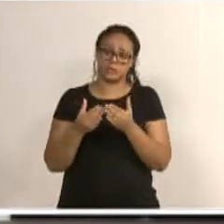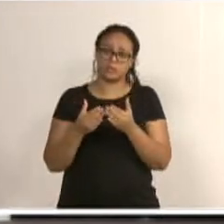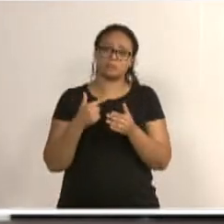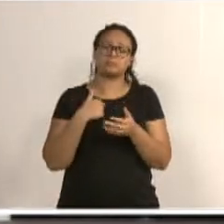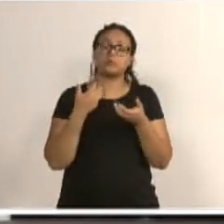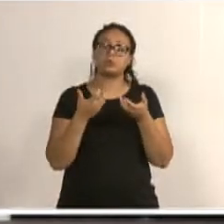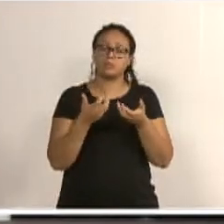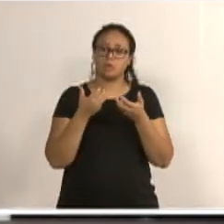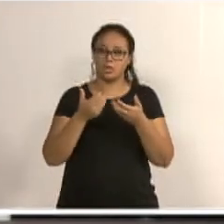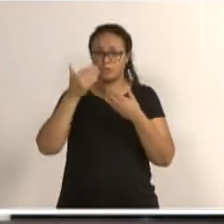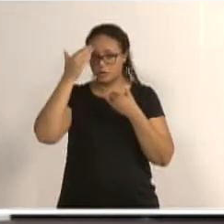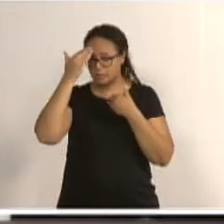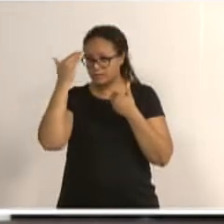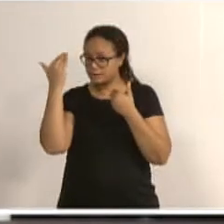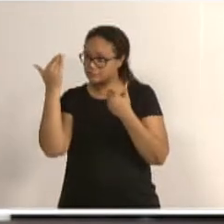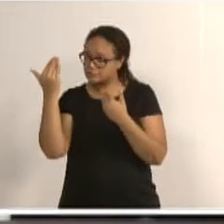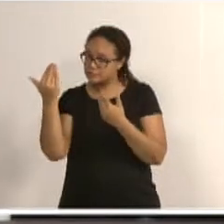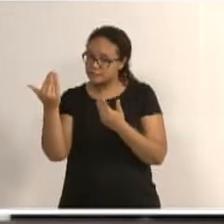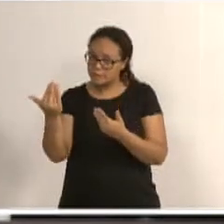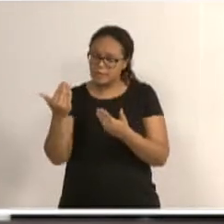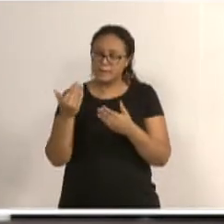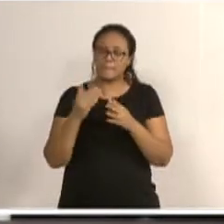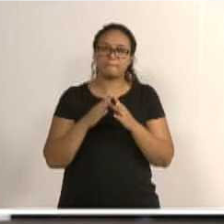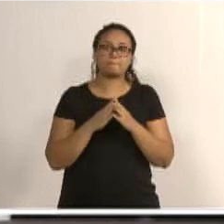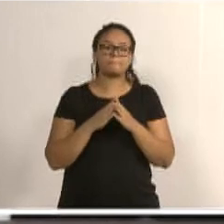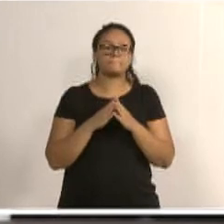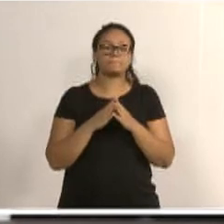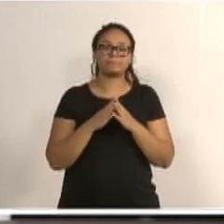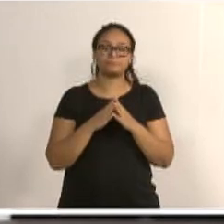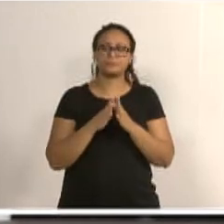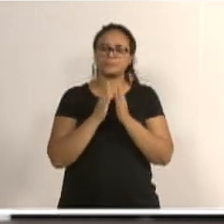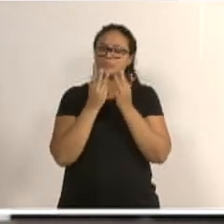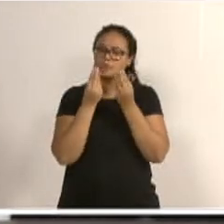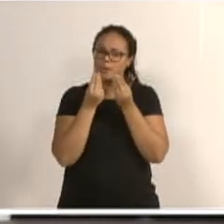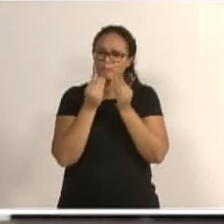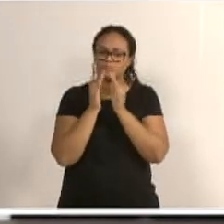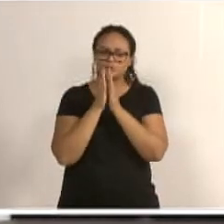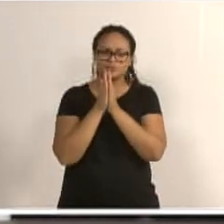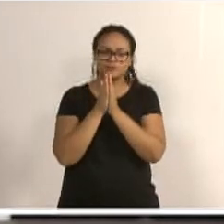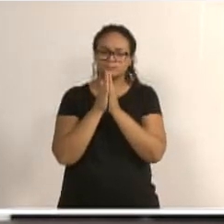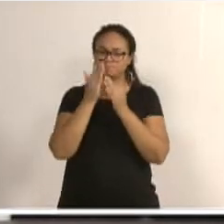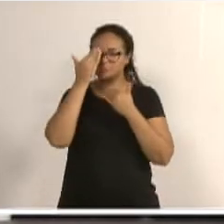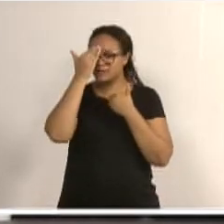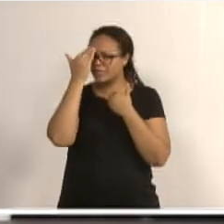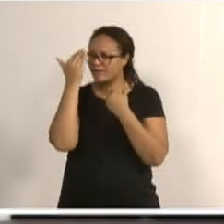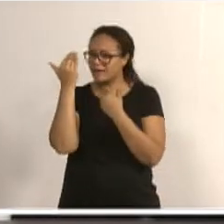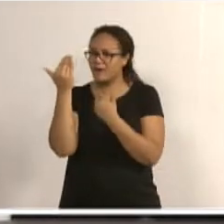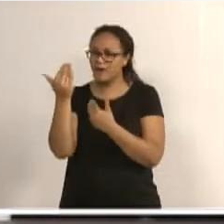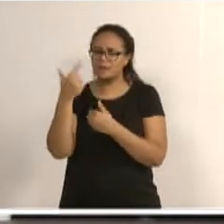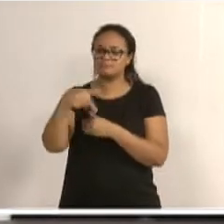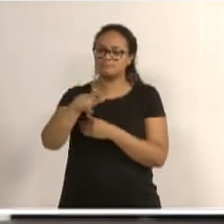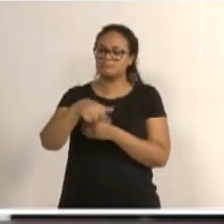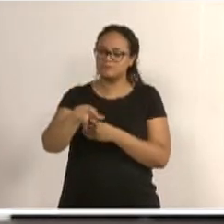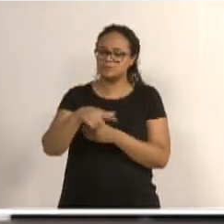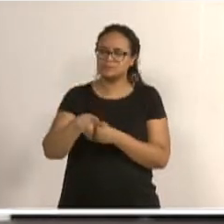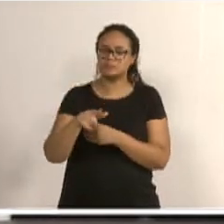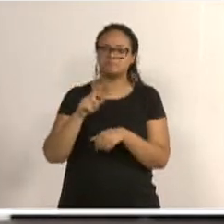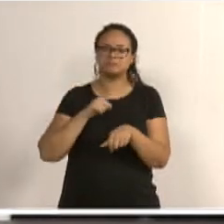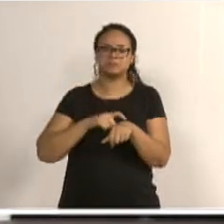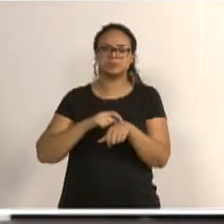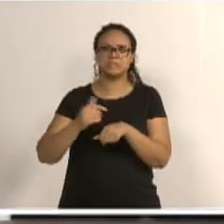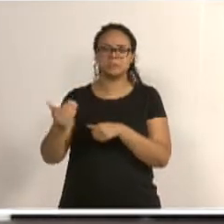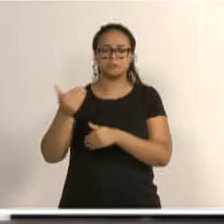quero agradecer de forma muito sigela, muito obrigado por vocês tirarem o seu tempo de vir aqui, porque foi